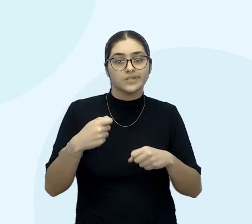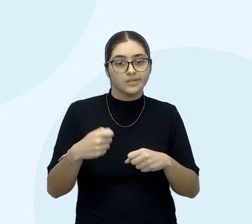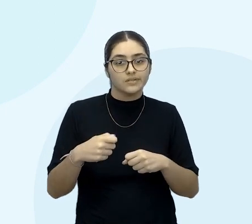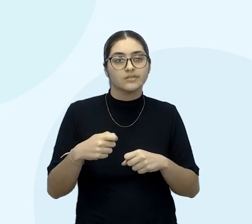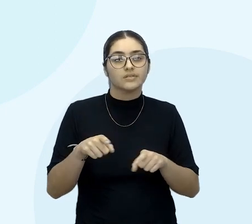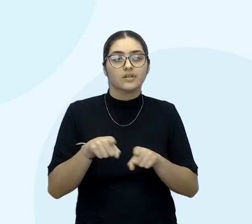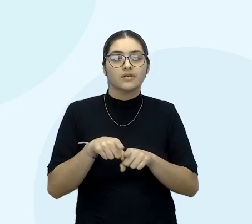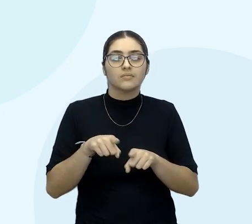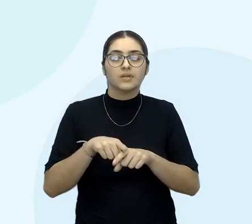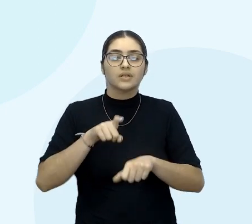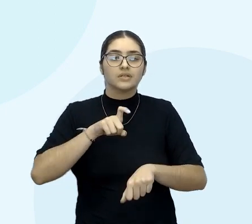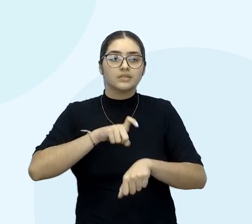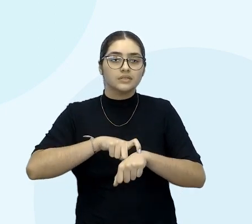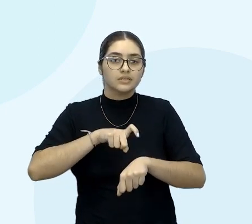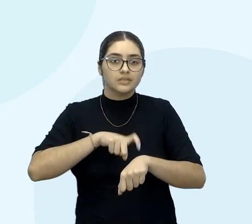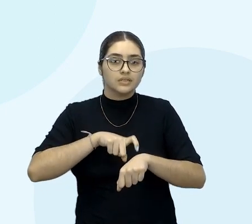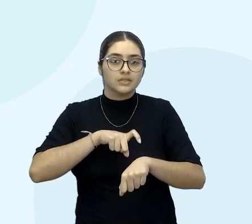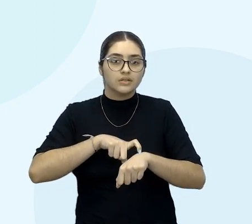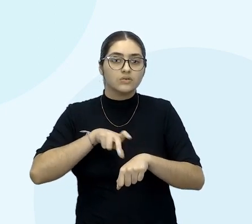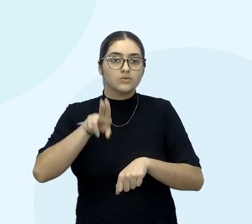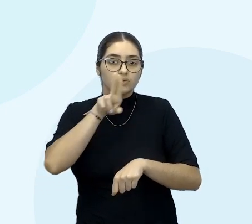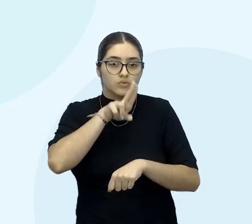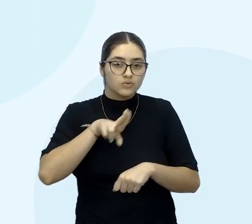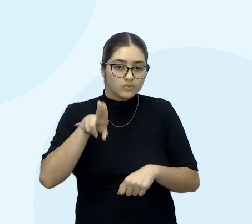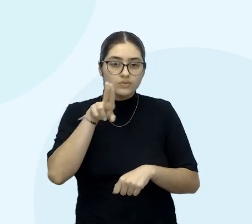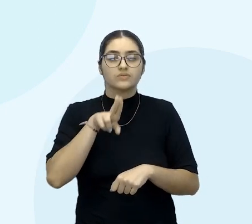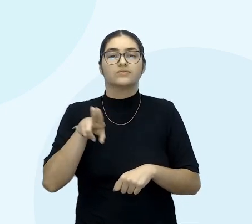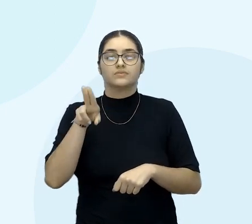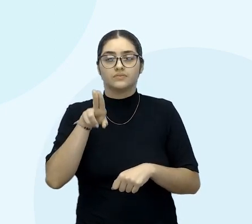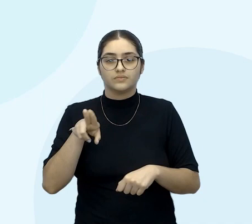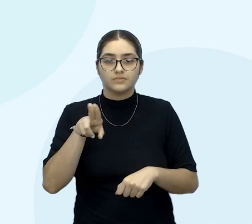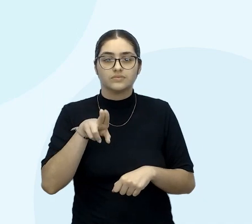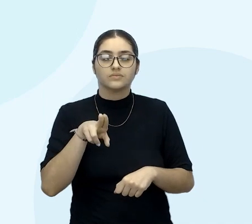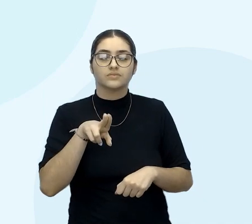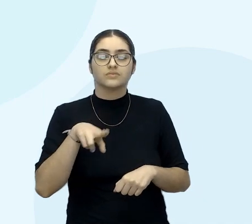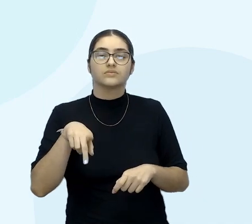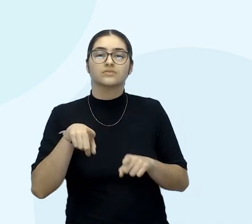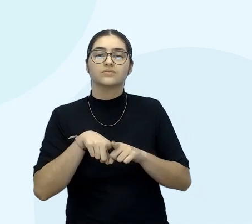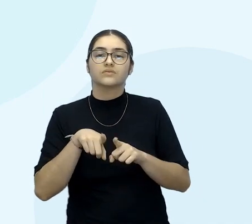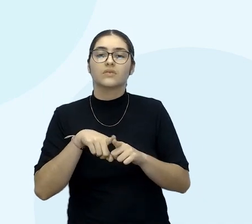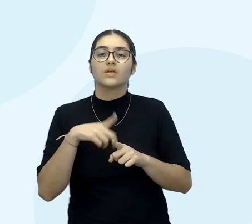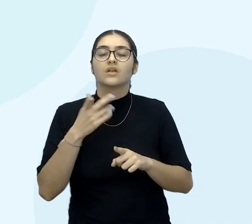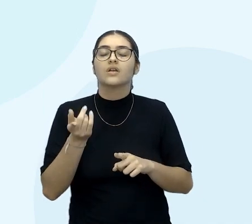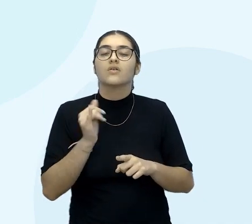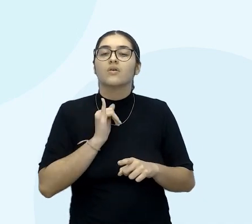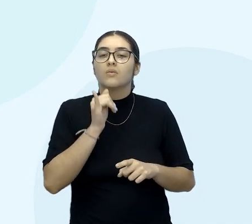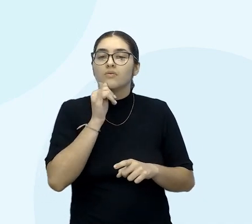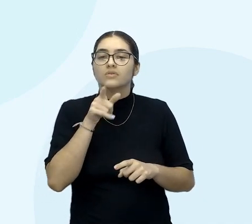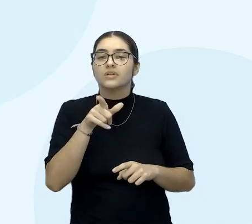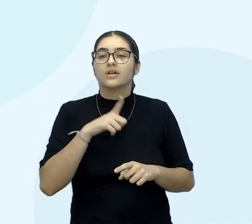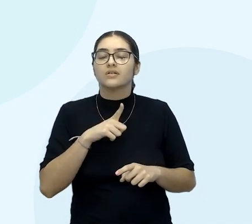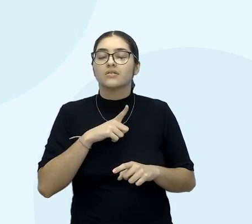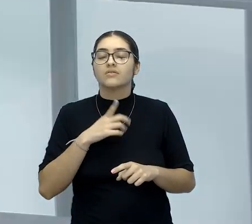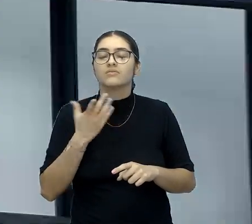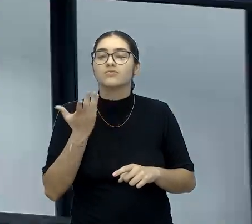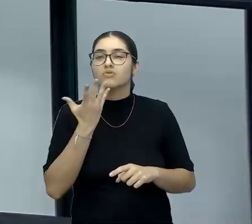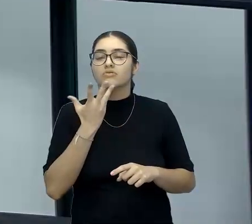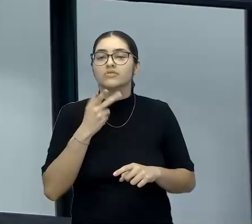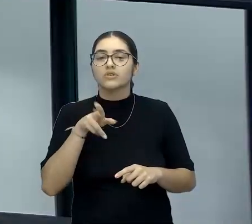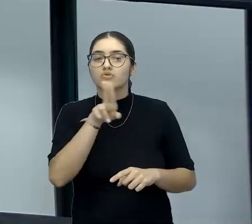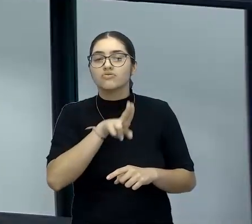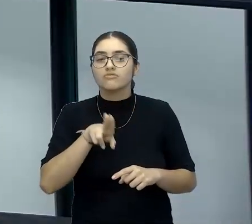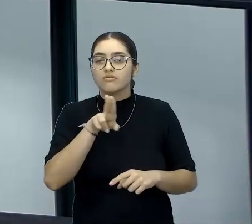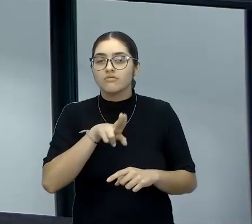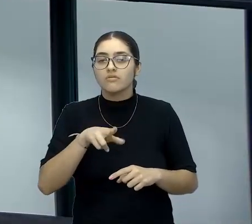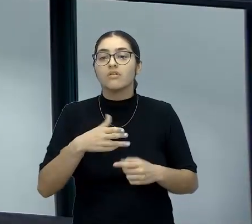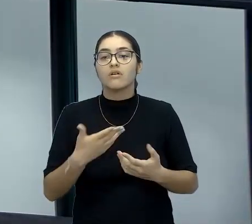de horas de uso e o consumo diário, né? Então, se a gente conseguir calcular para um dia,